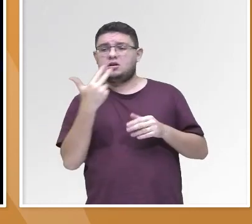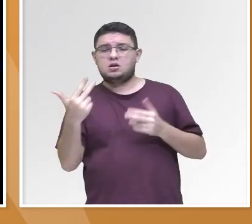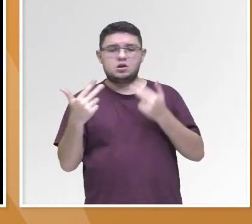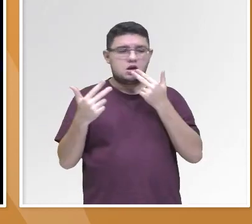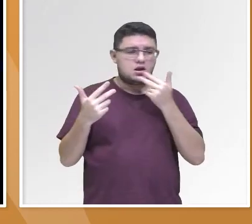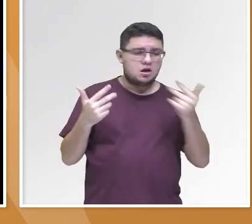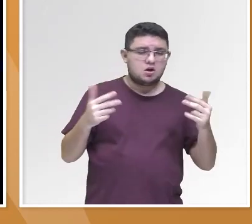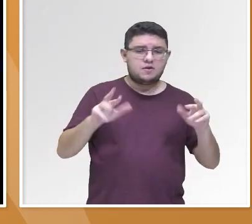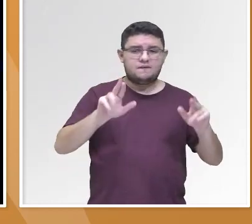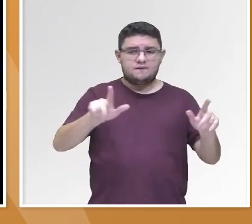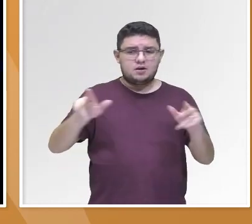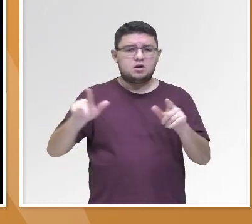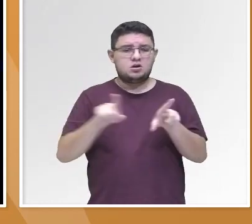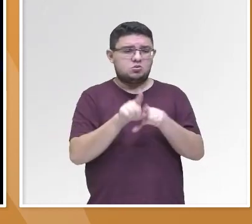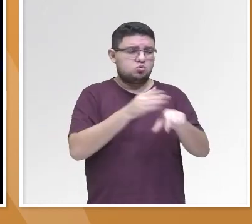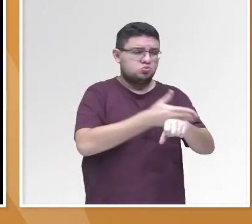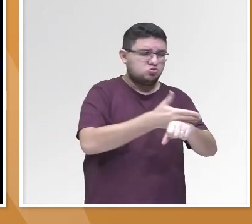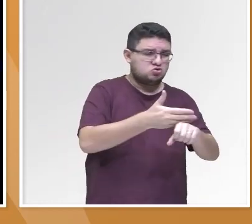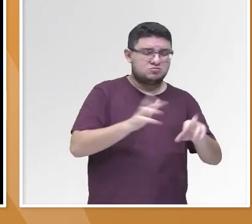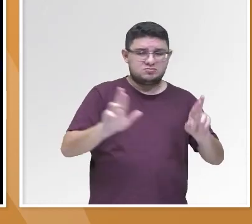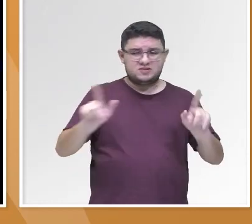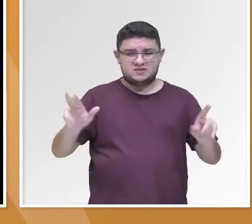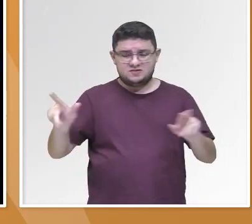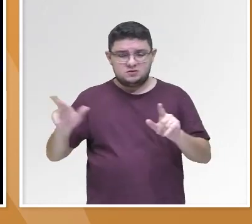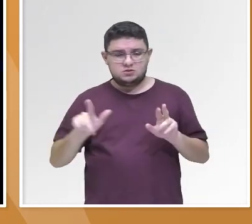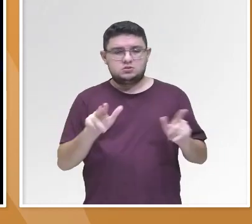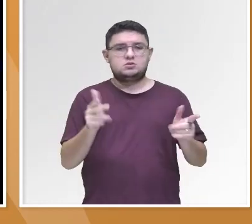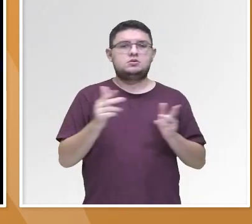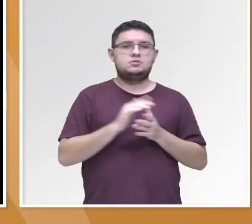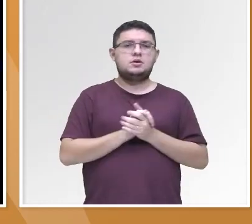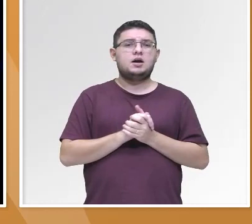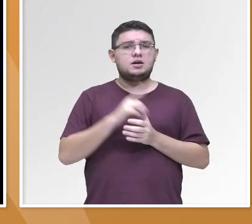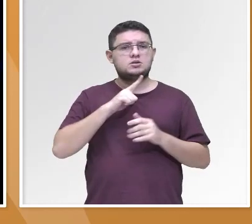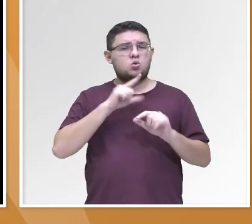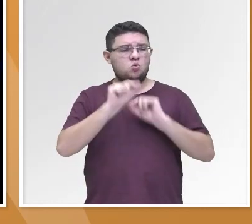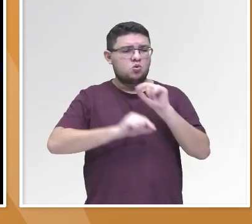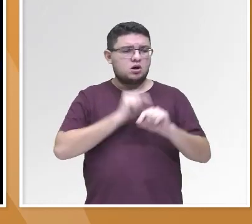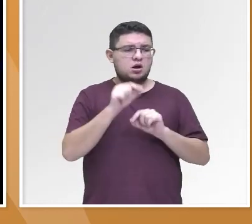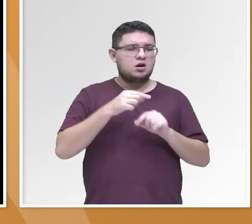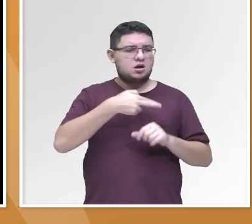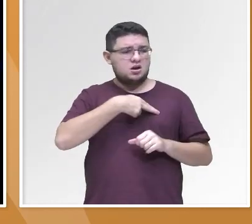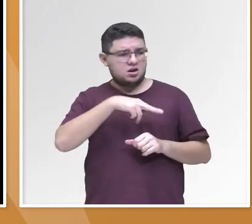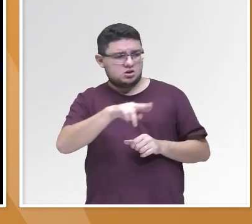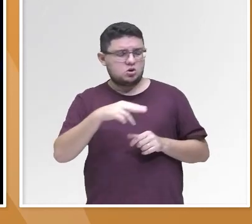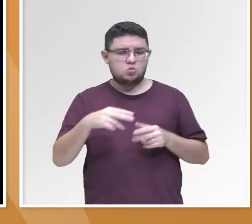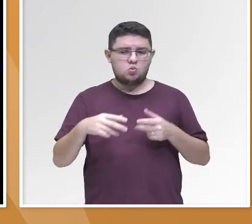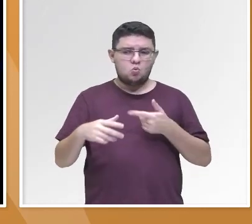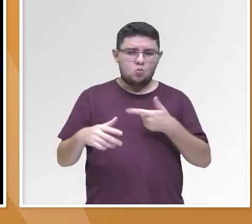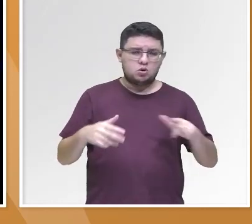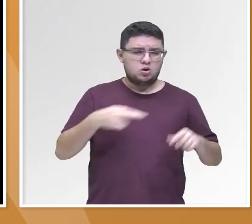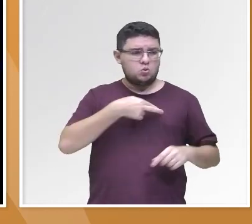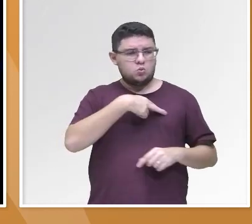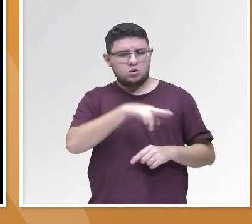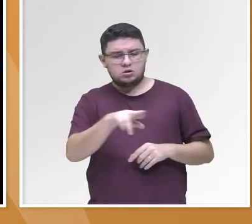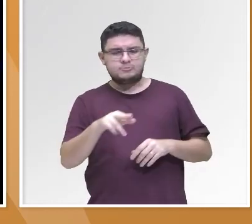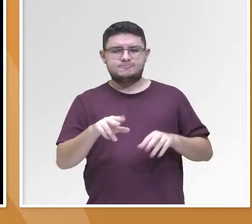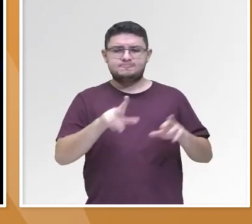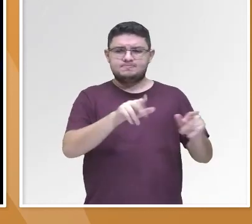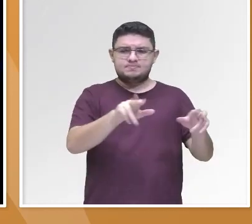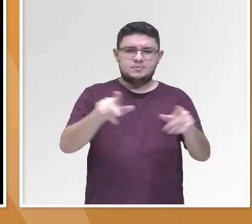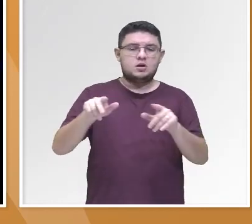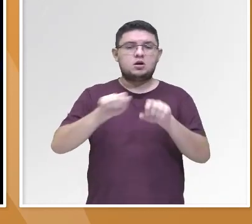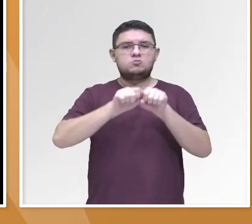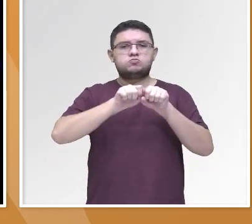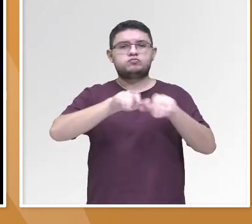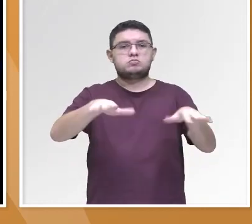trouxeram tradições distintas. Então, várias crenças religiosas deram origem a religiões afro-brasileiras. O